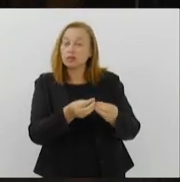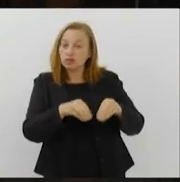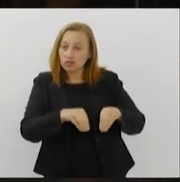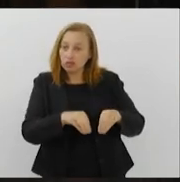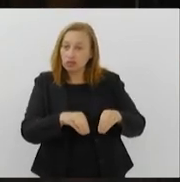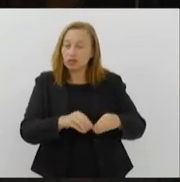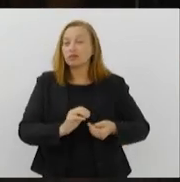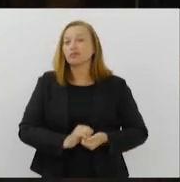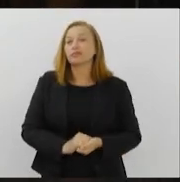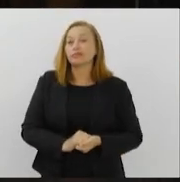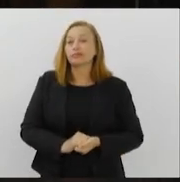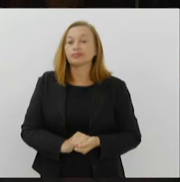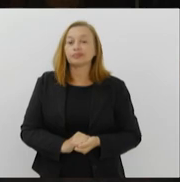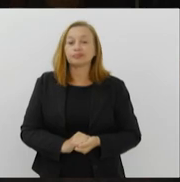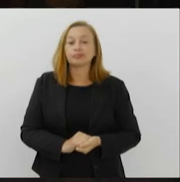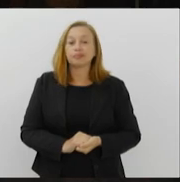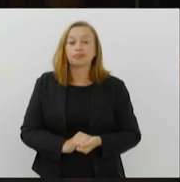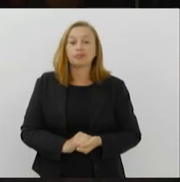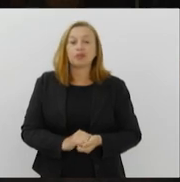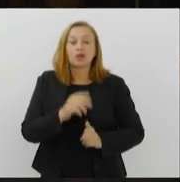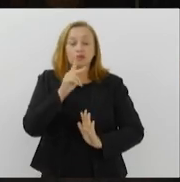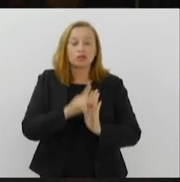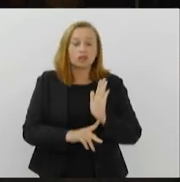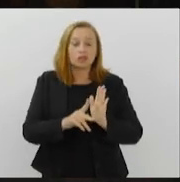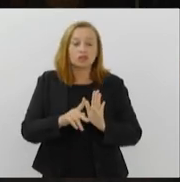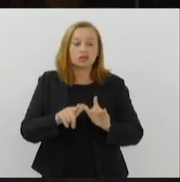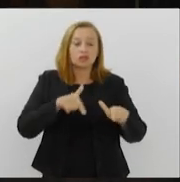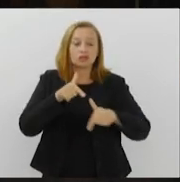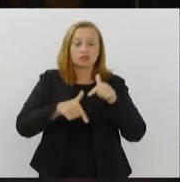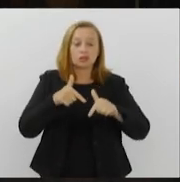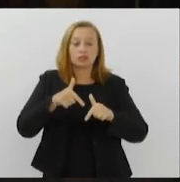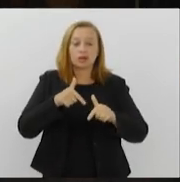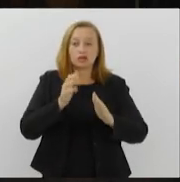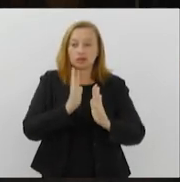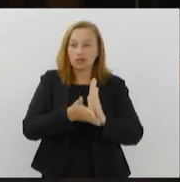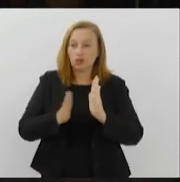prejudicabilidade. A presidência chama os trabalhos à ordem,